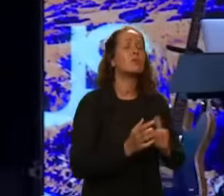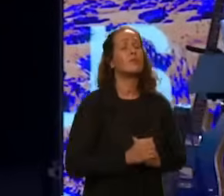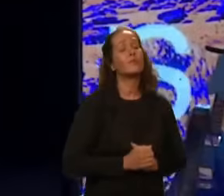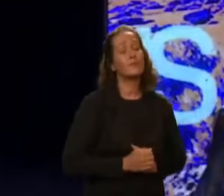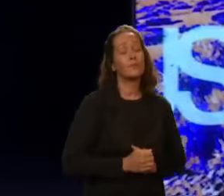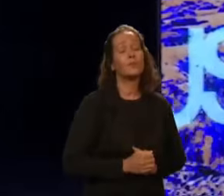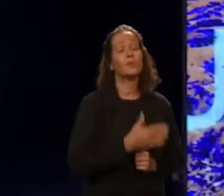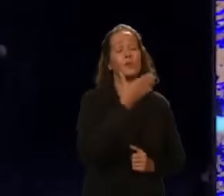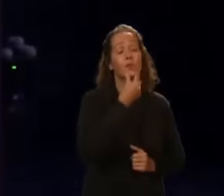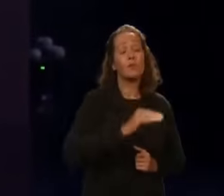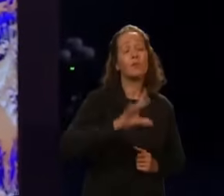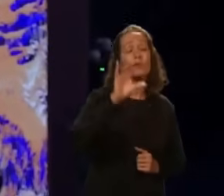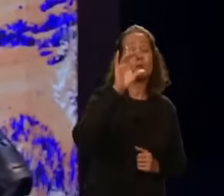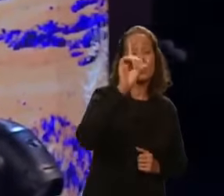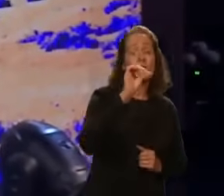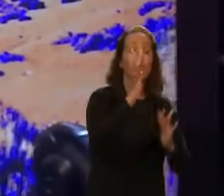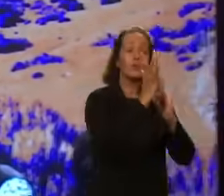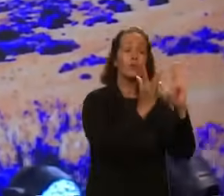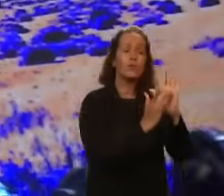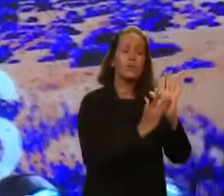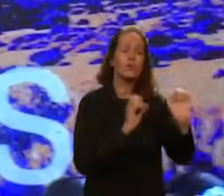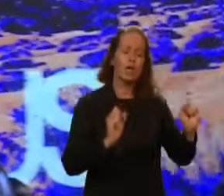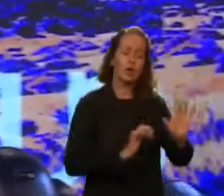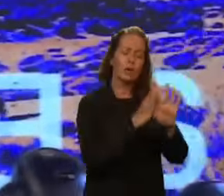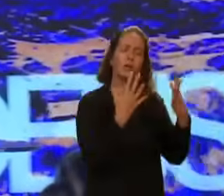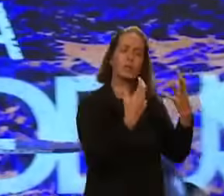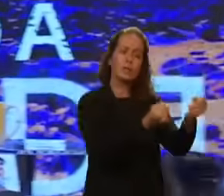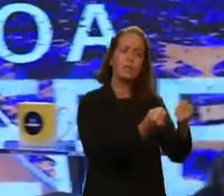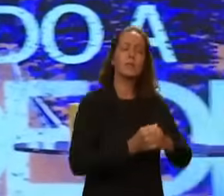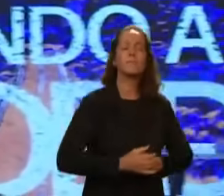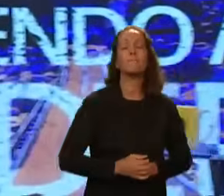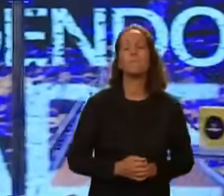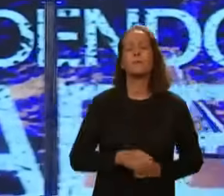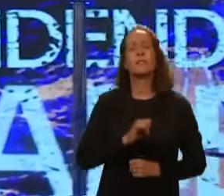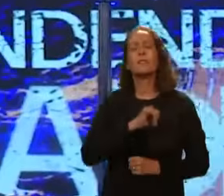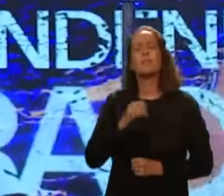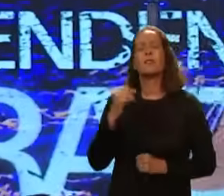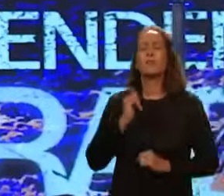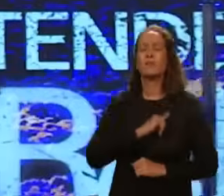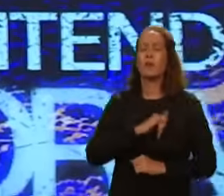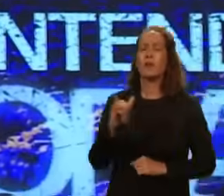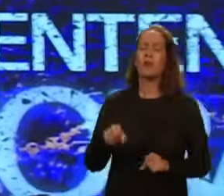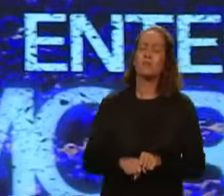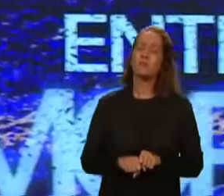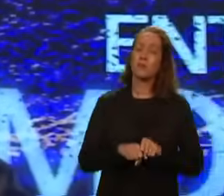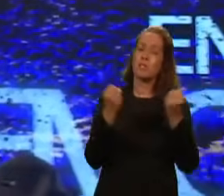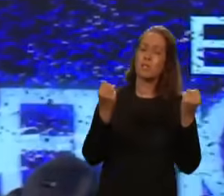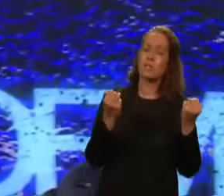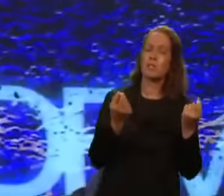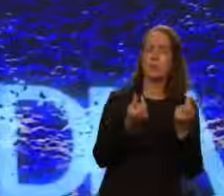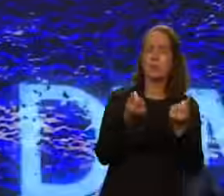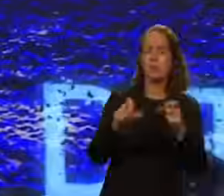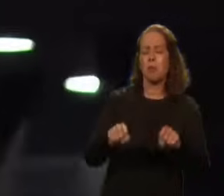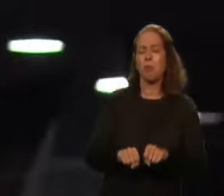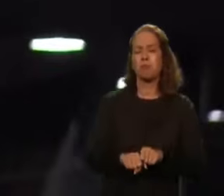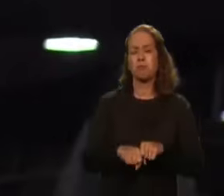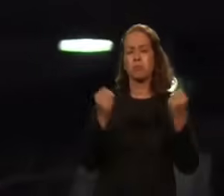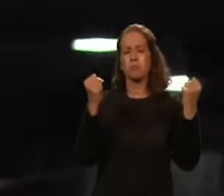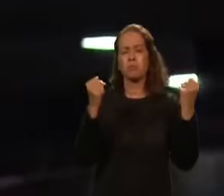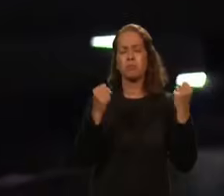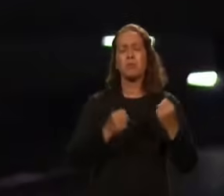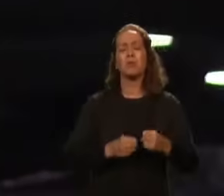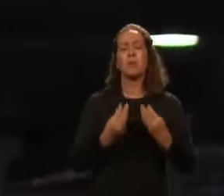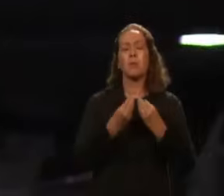glorificado. E se eu te falar que uma enfermidade, e se eu te falar que uma falência financeira, e se eu te falar que